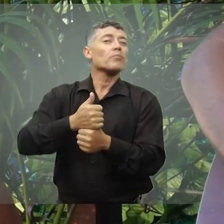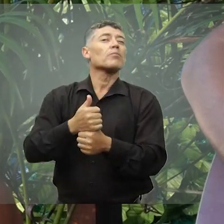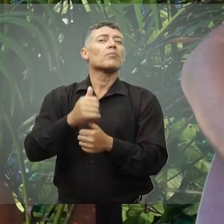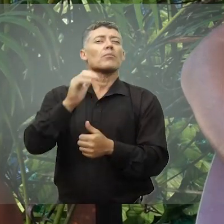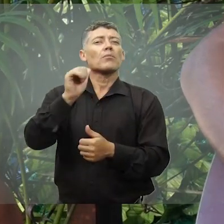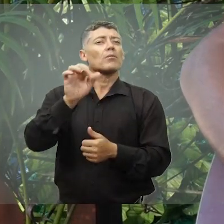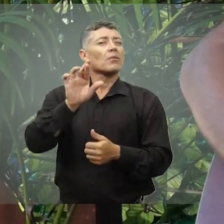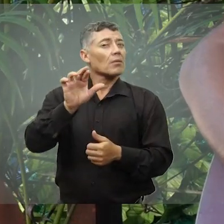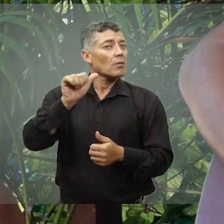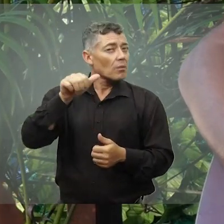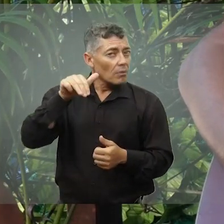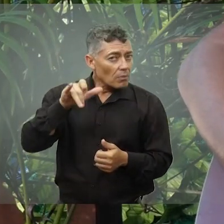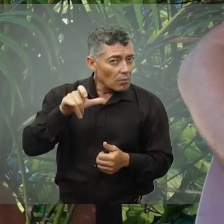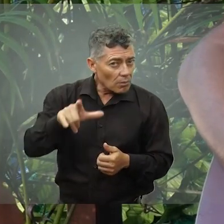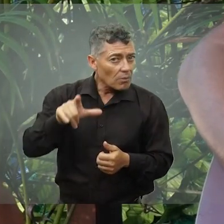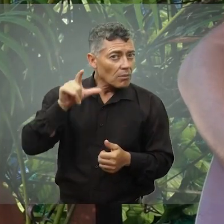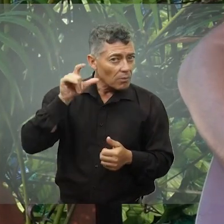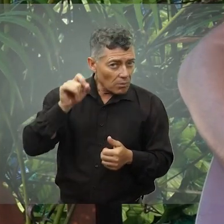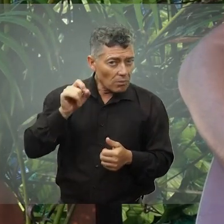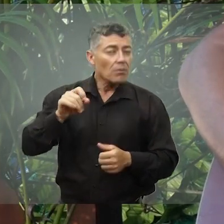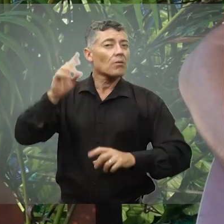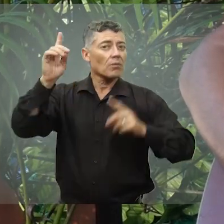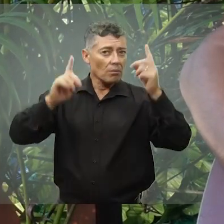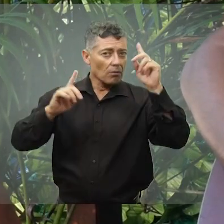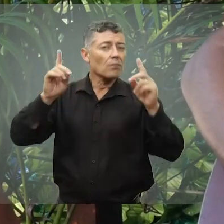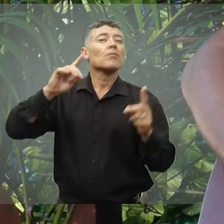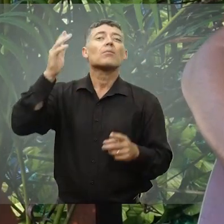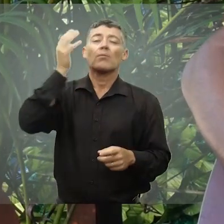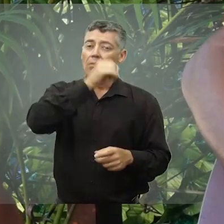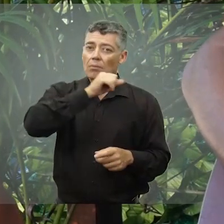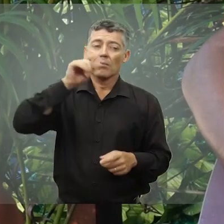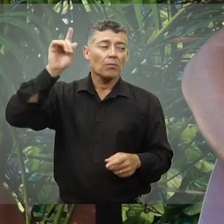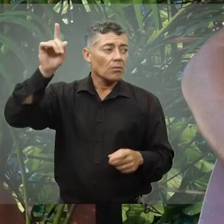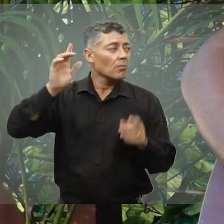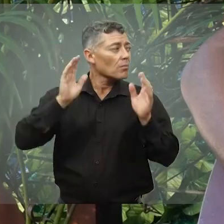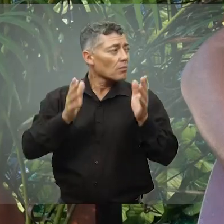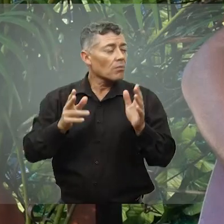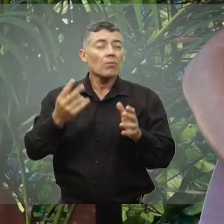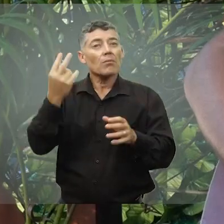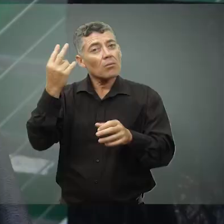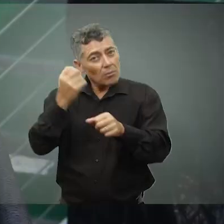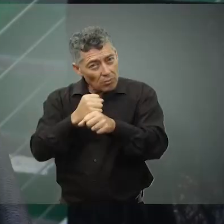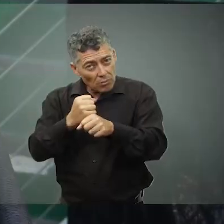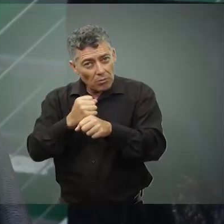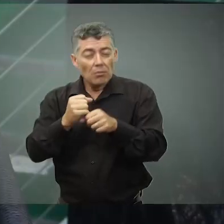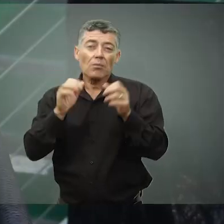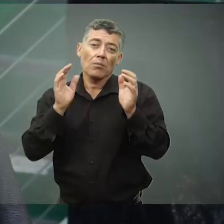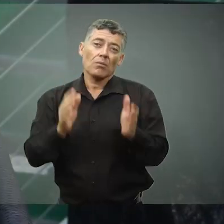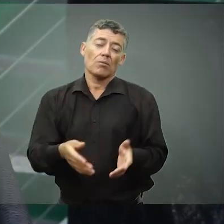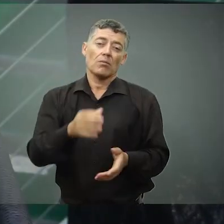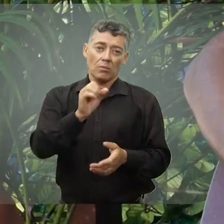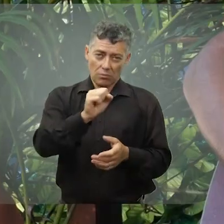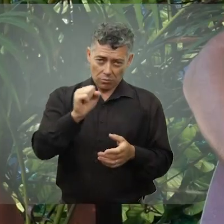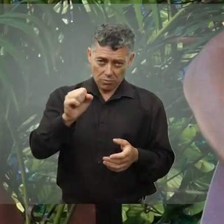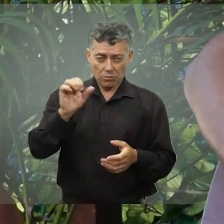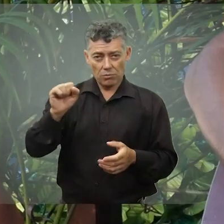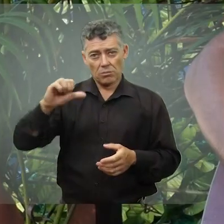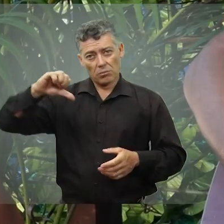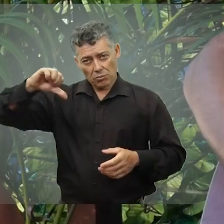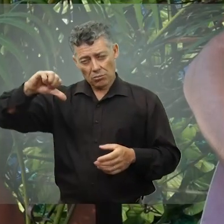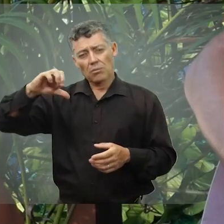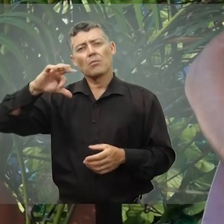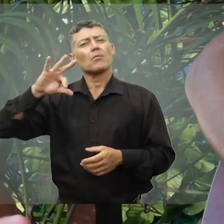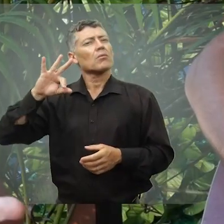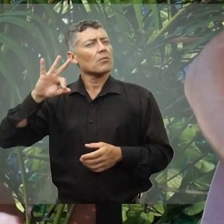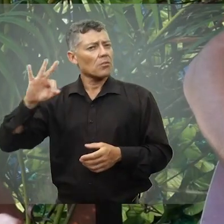Caramelo, no carnaval de Salvador já. Aí fiz 2 anos no Caramelo, 88 e 89. Aí em